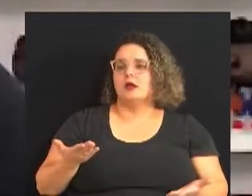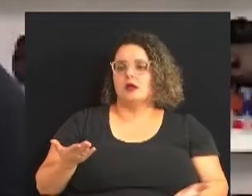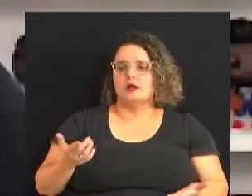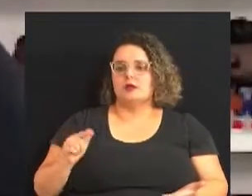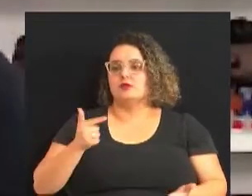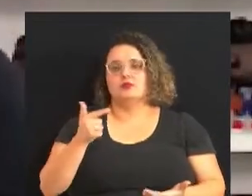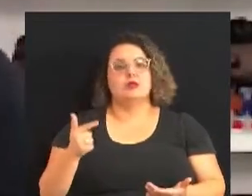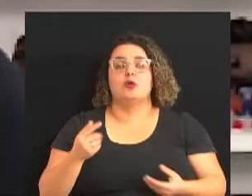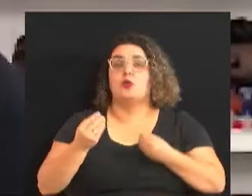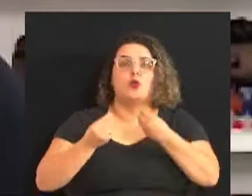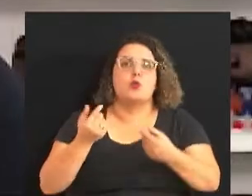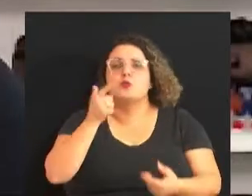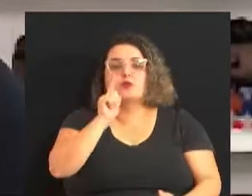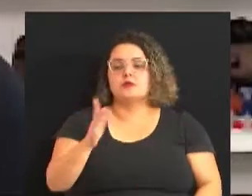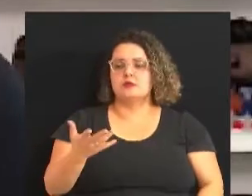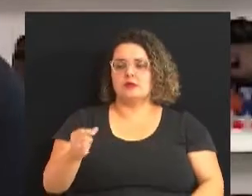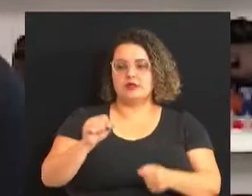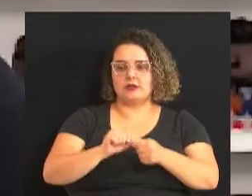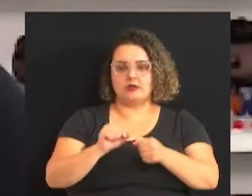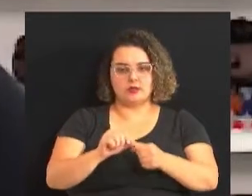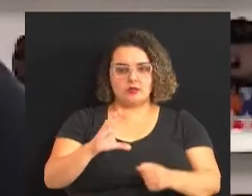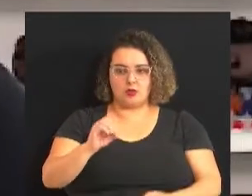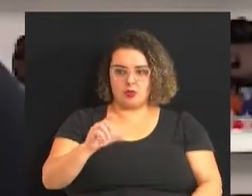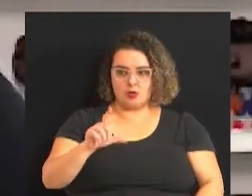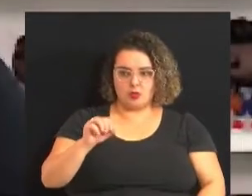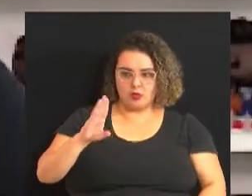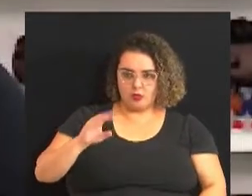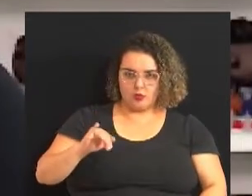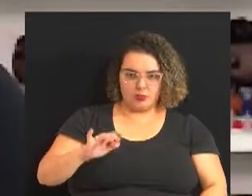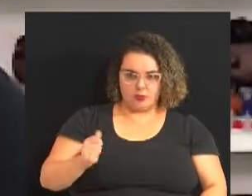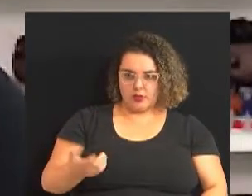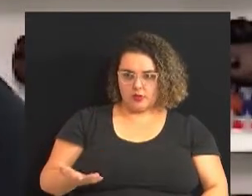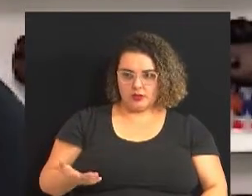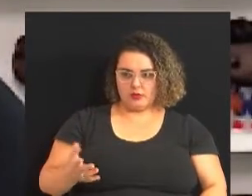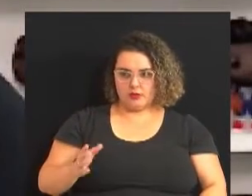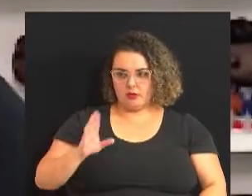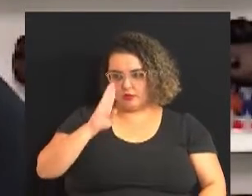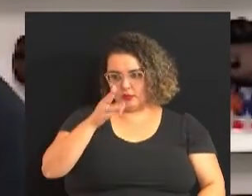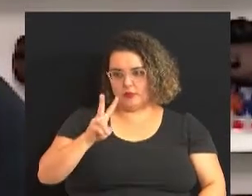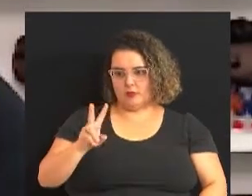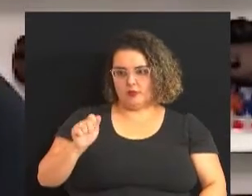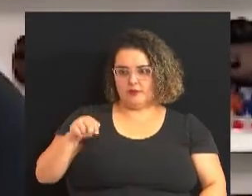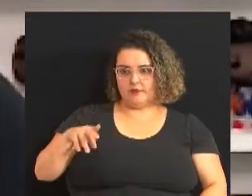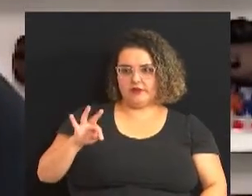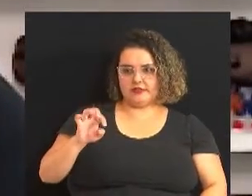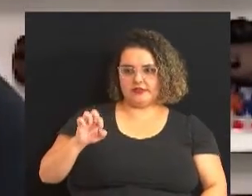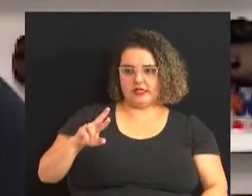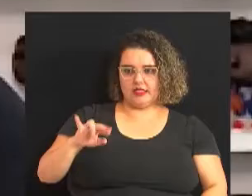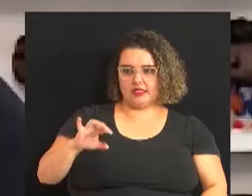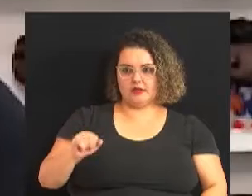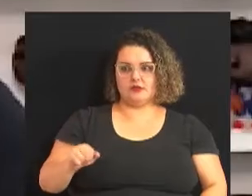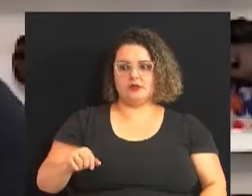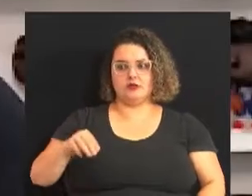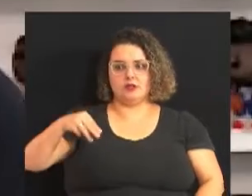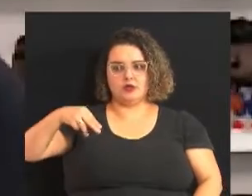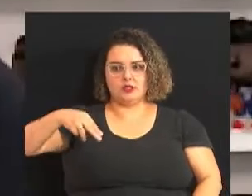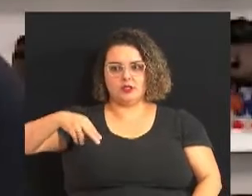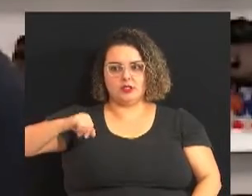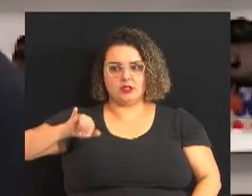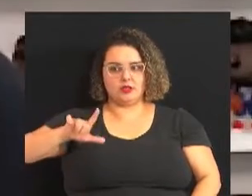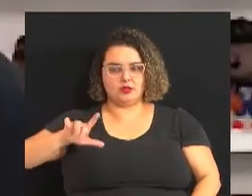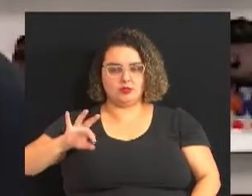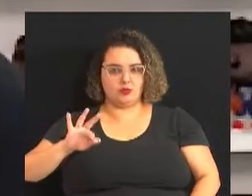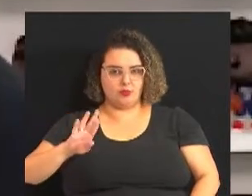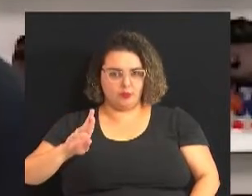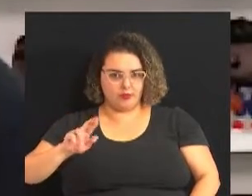inatingível, você fez com que o time colombiano jogasse, principalmente o Juan Telio e o Brian Angola, dois